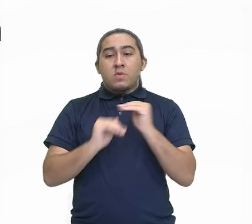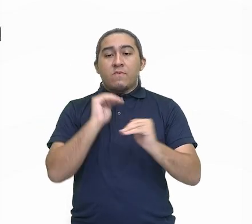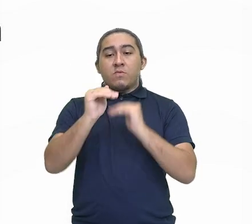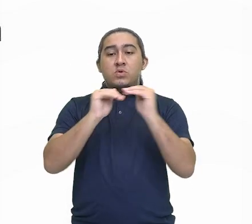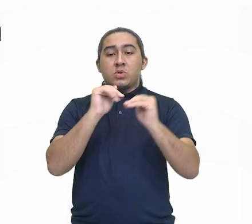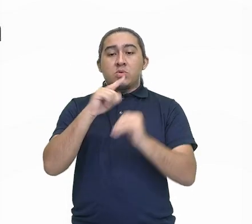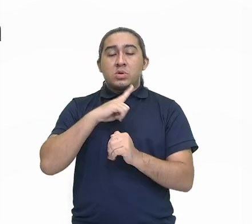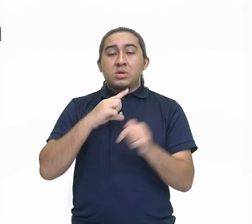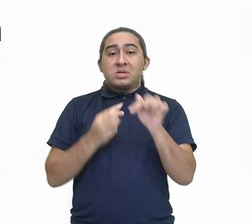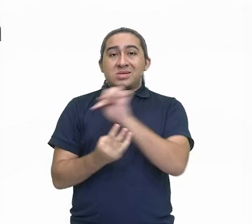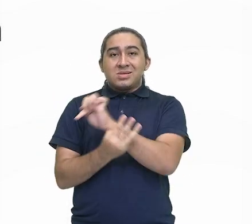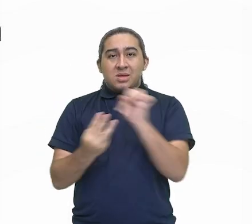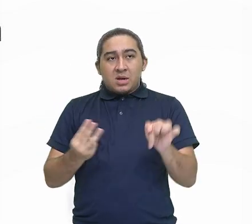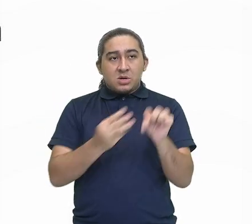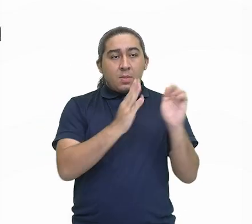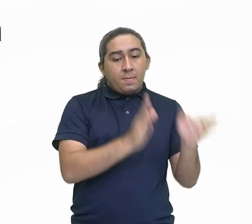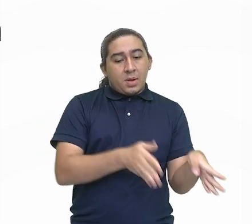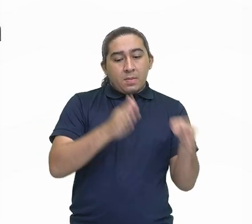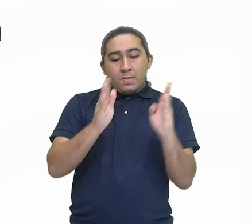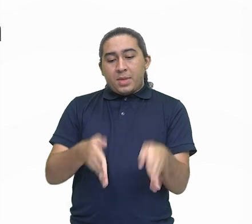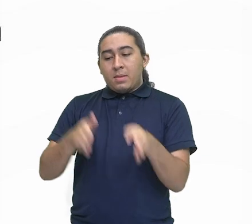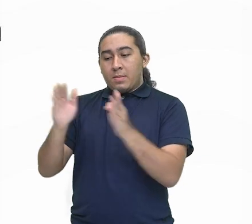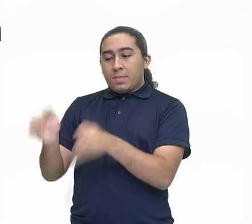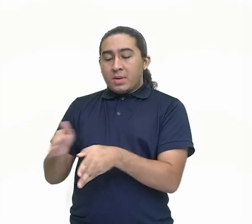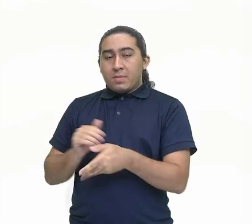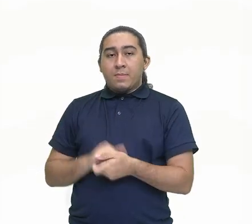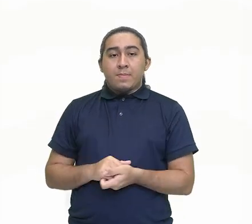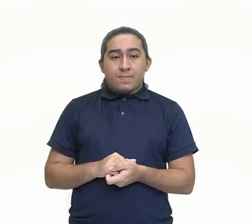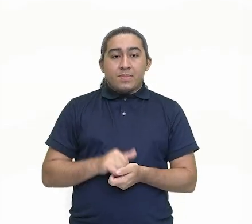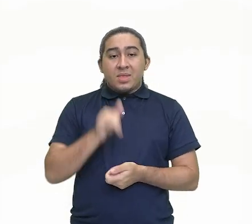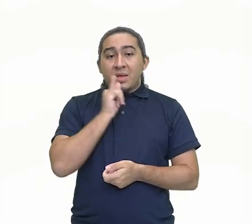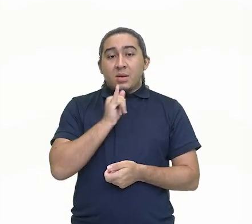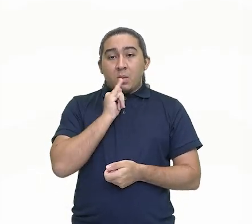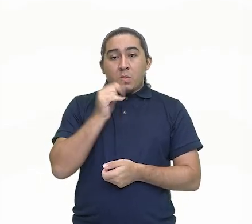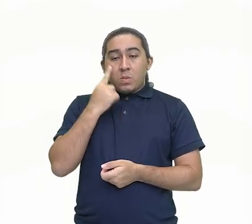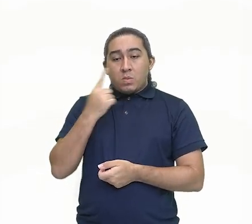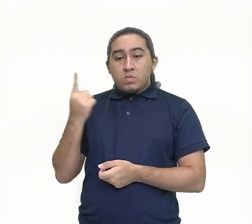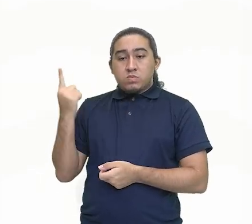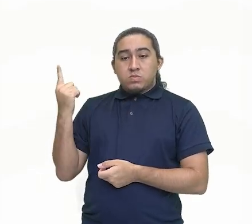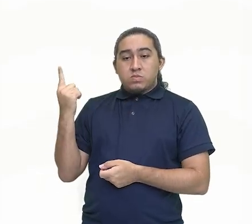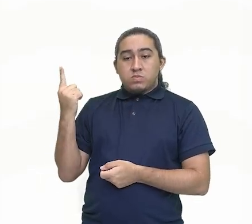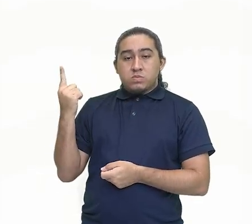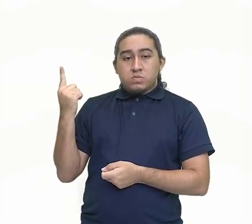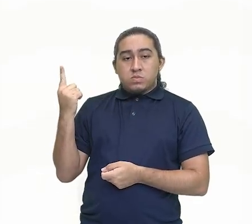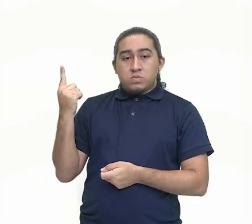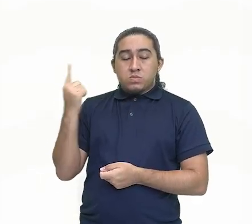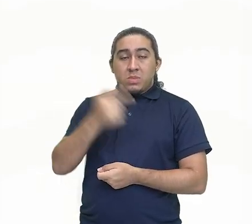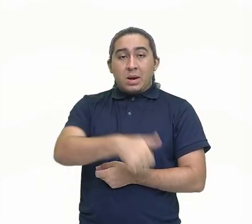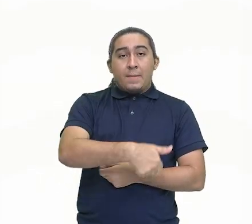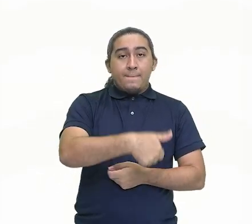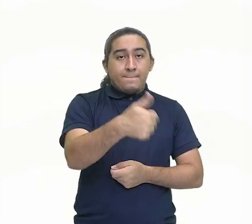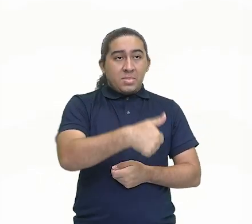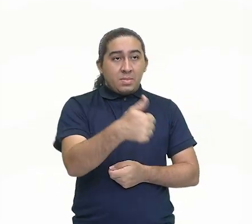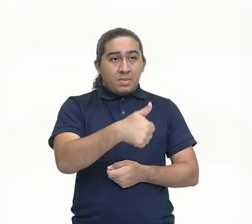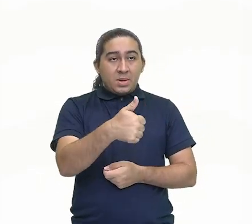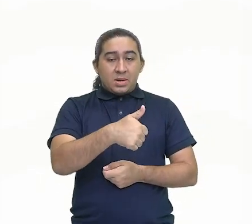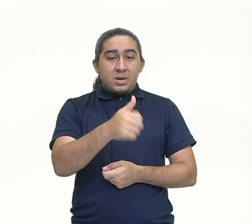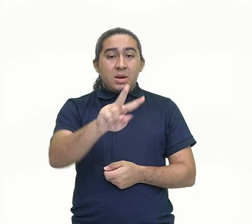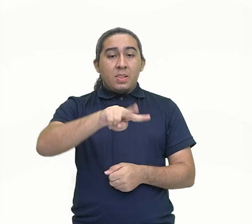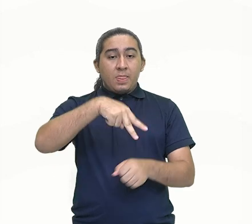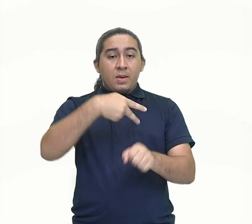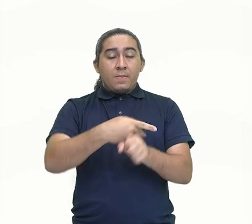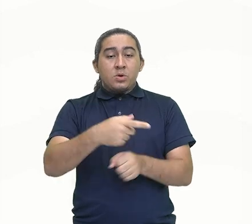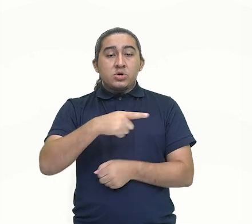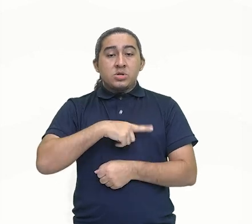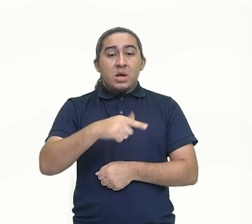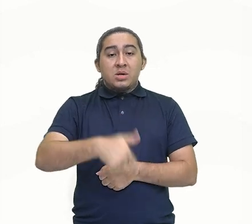3 fases, digamos assim. Vejam, a seleção natural é a primeira, né? E depois